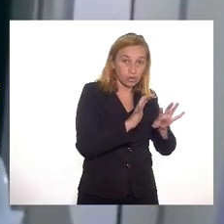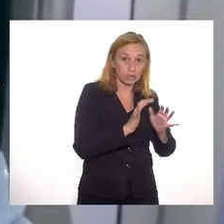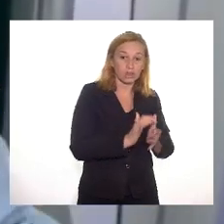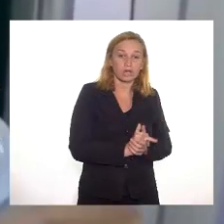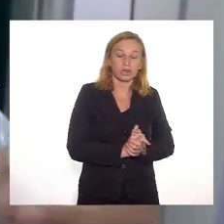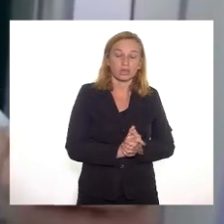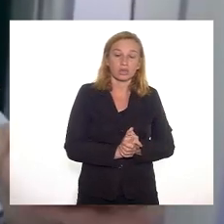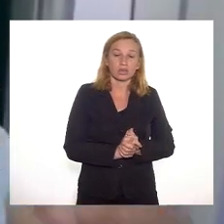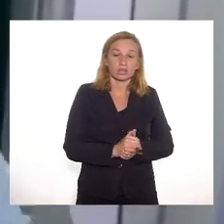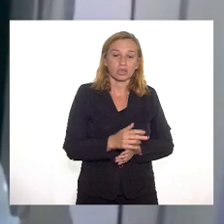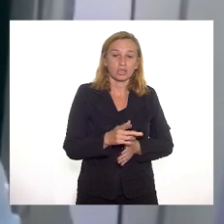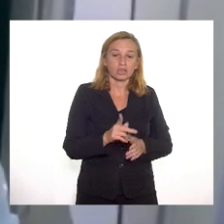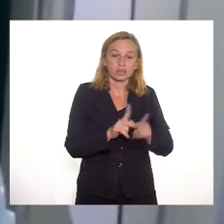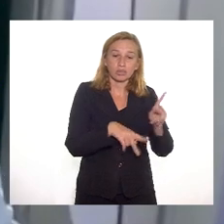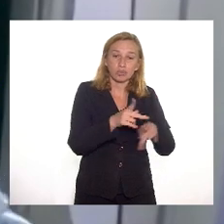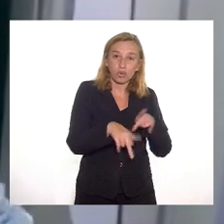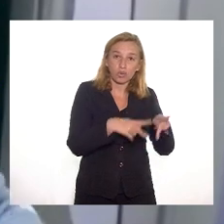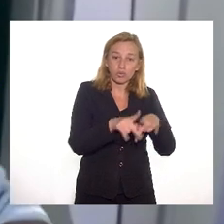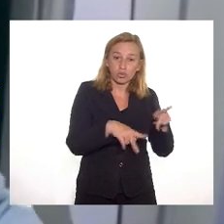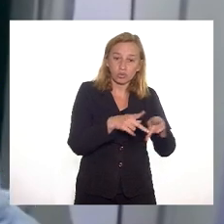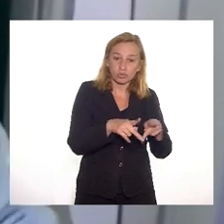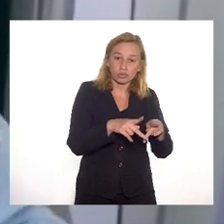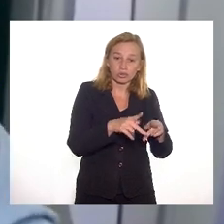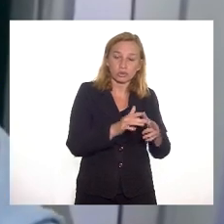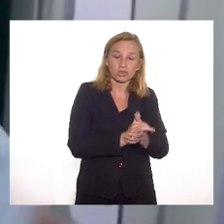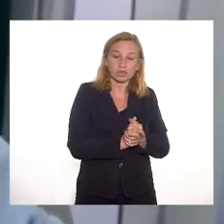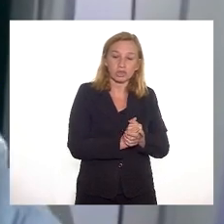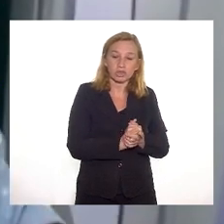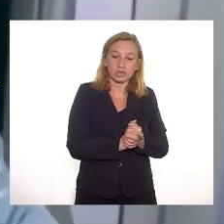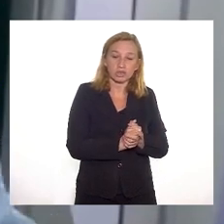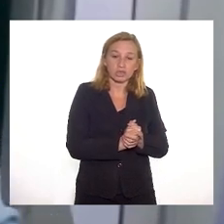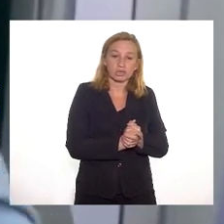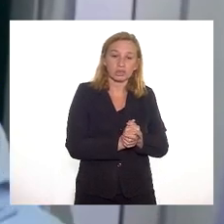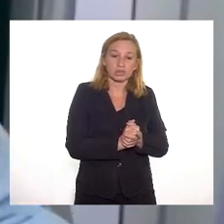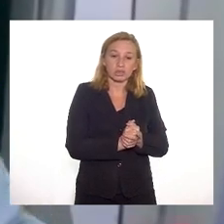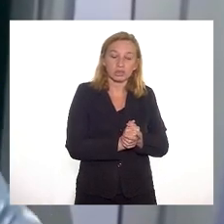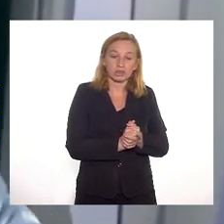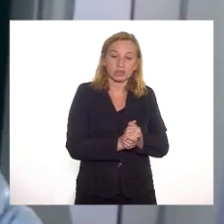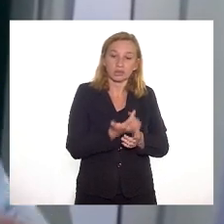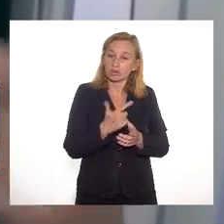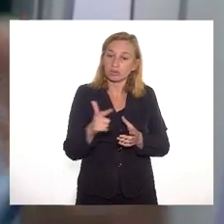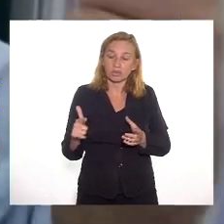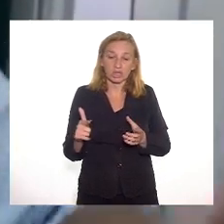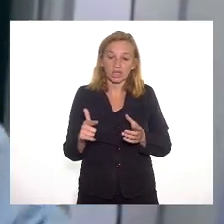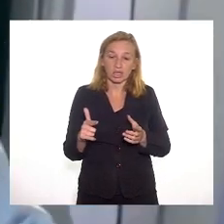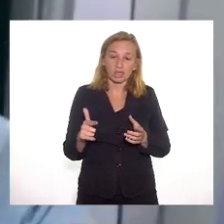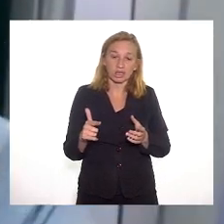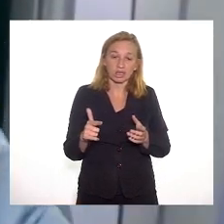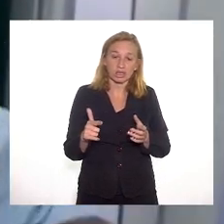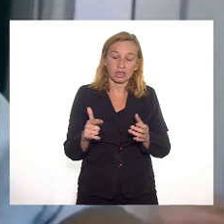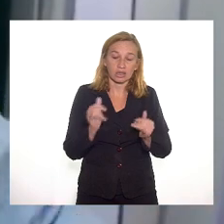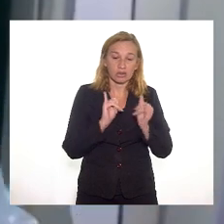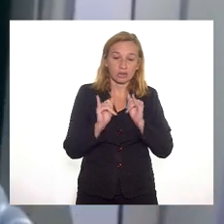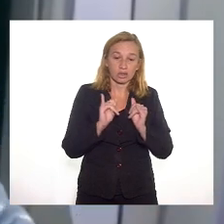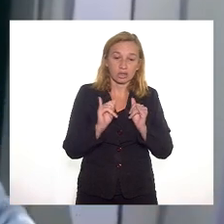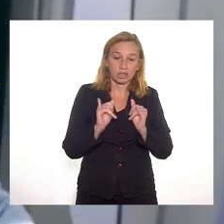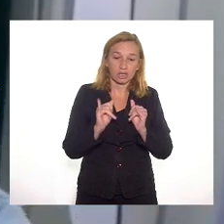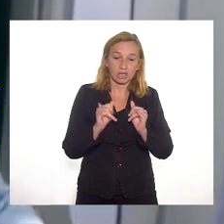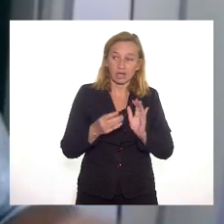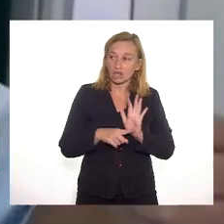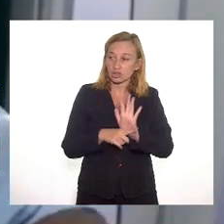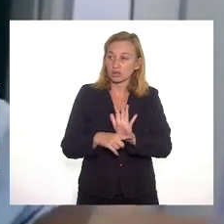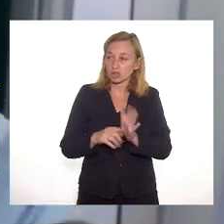voltar os nossos olhos para essas populações assim, desguarnecidas, sem horizonte, e não apenas tratar essas